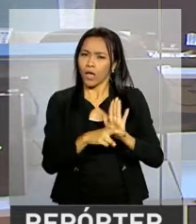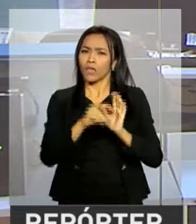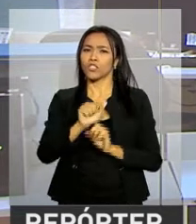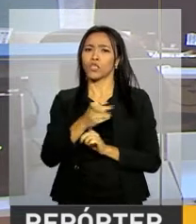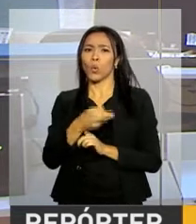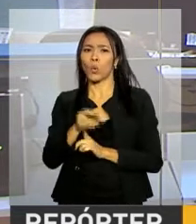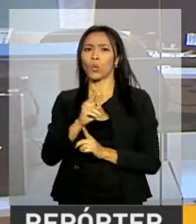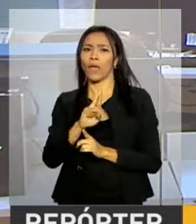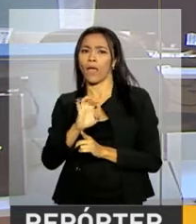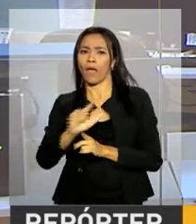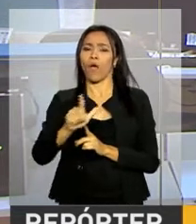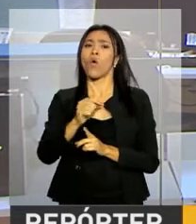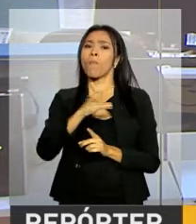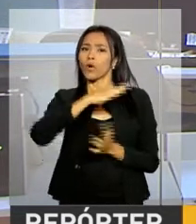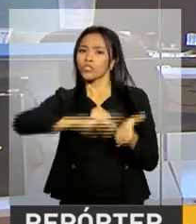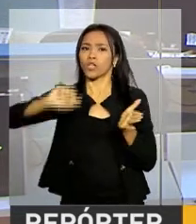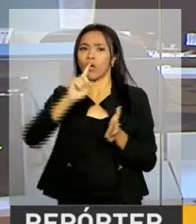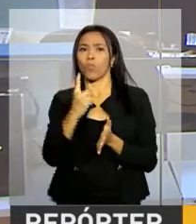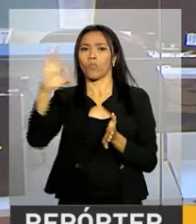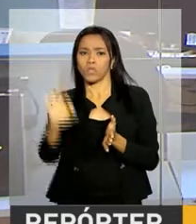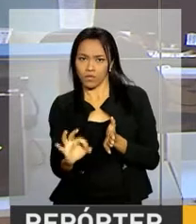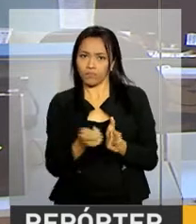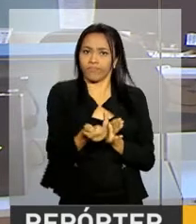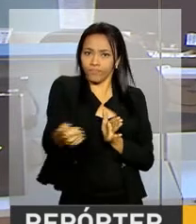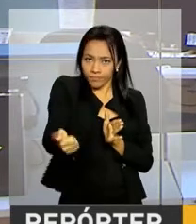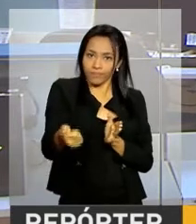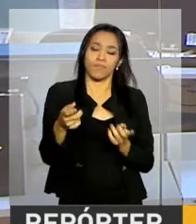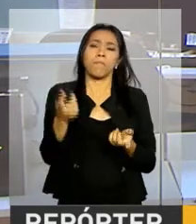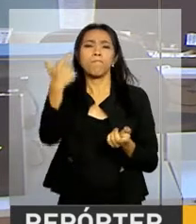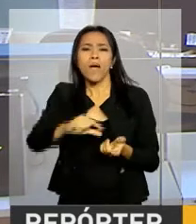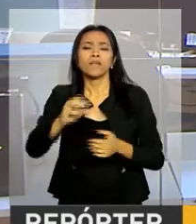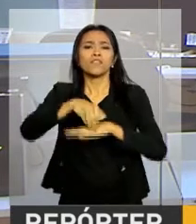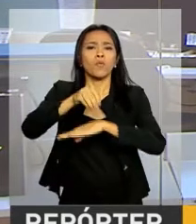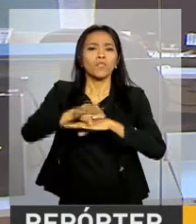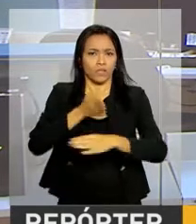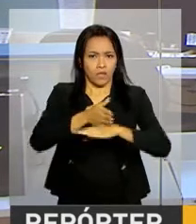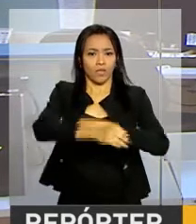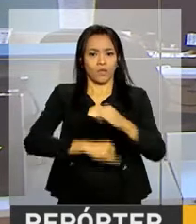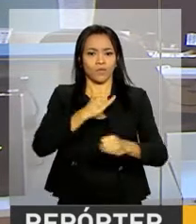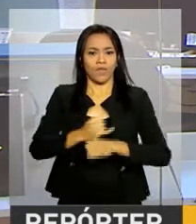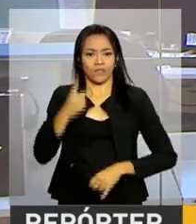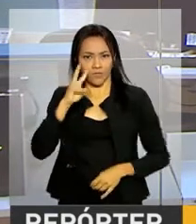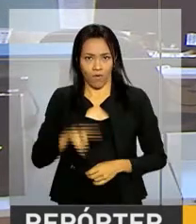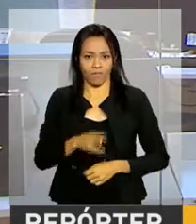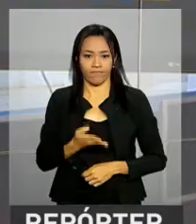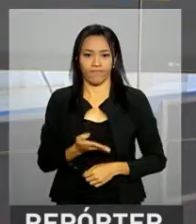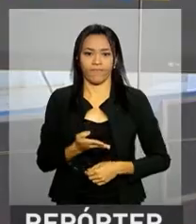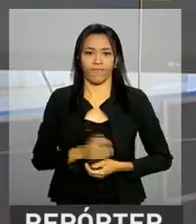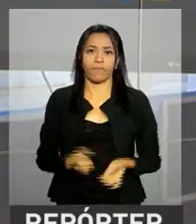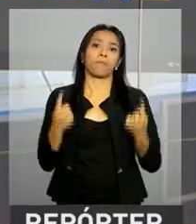podem destinar 1% do tributo devido mais informações no site da receita que aparece na tela